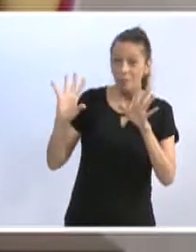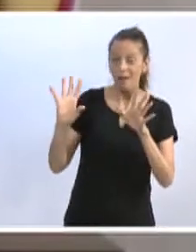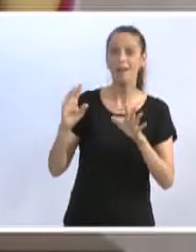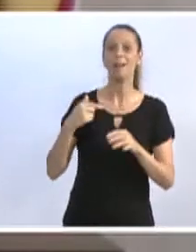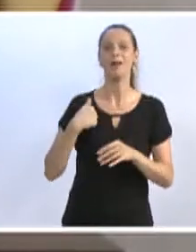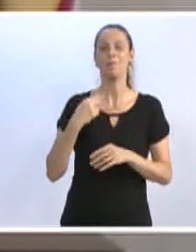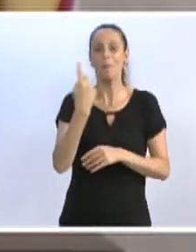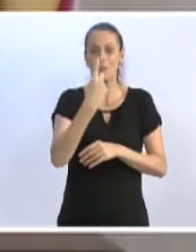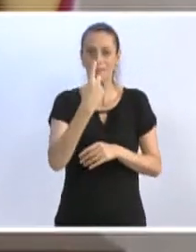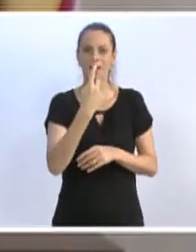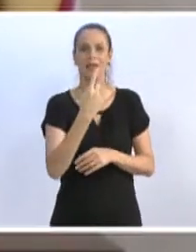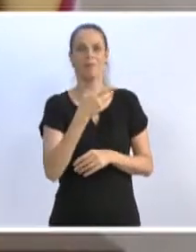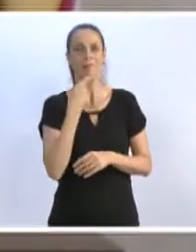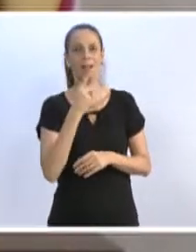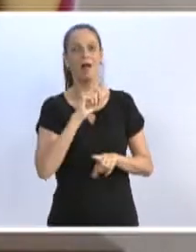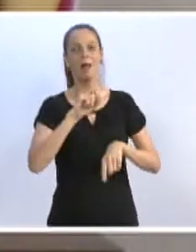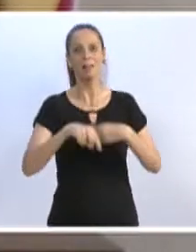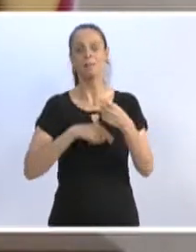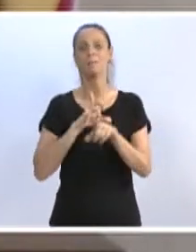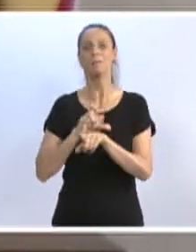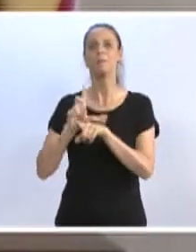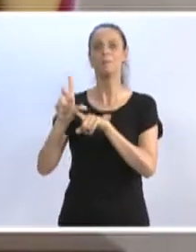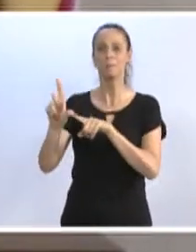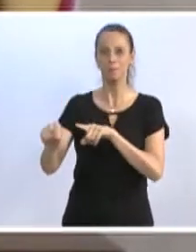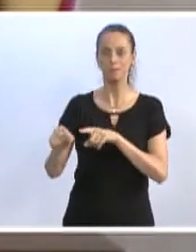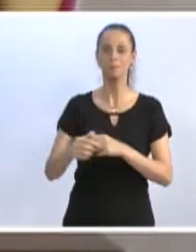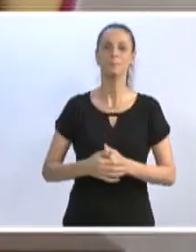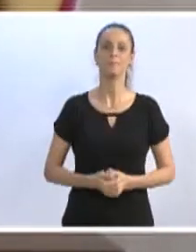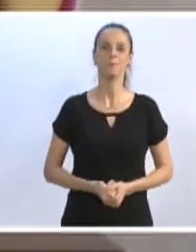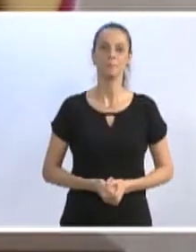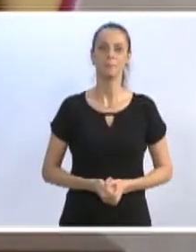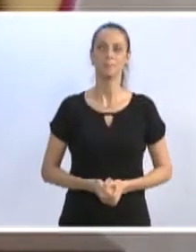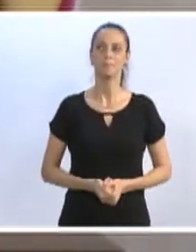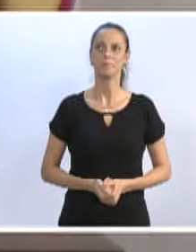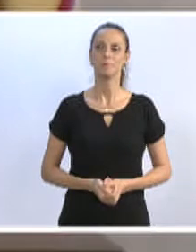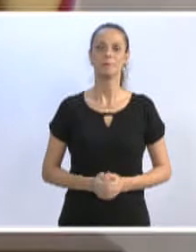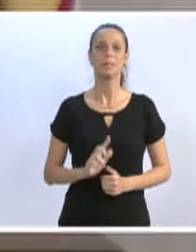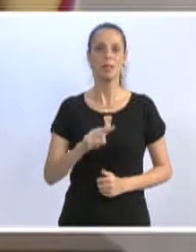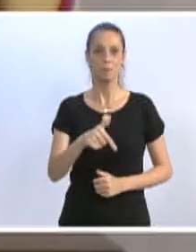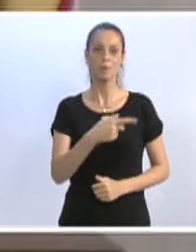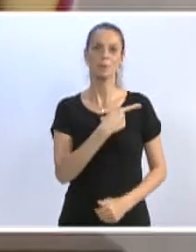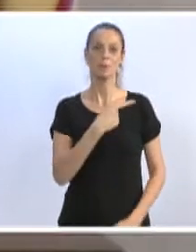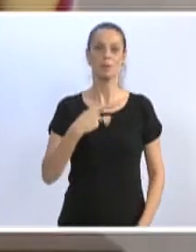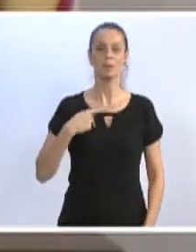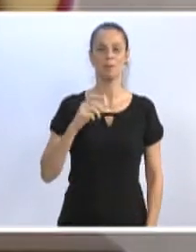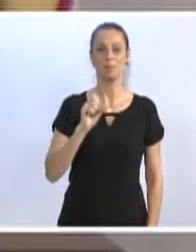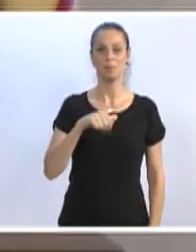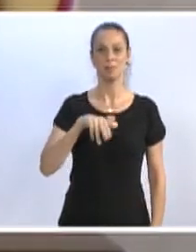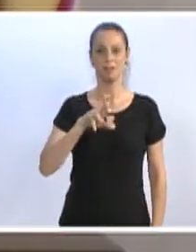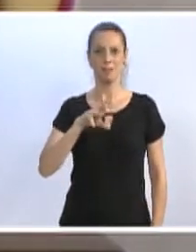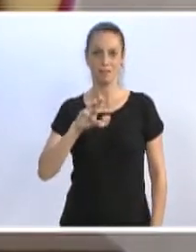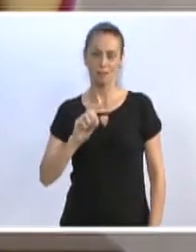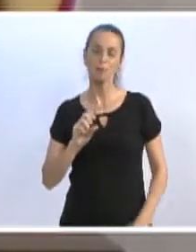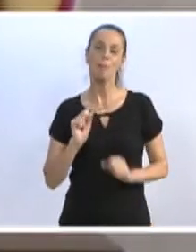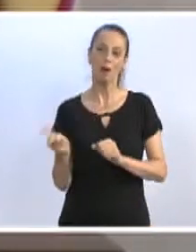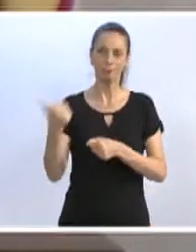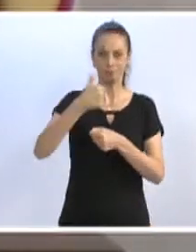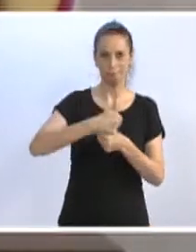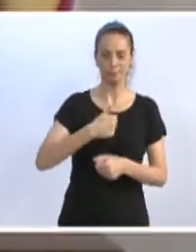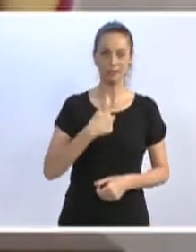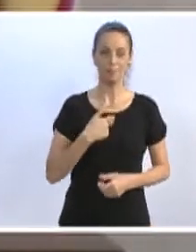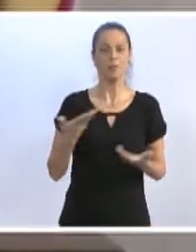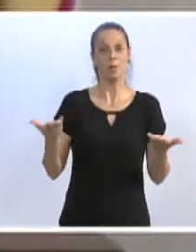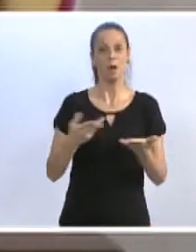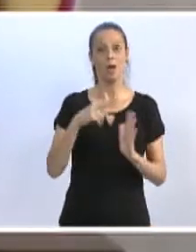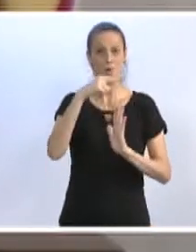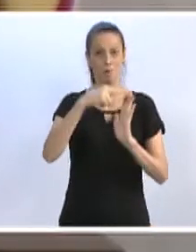seguida, gostaria de, se possível, deixar o meu lugar para o pastor Sandro Aguiar, se for possível. Então,